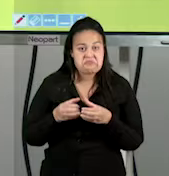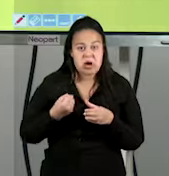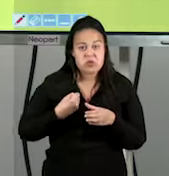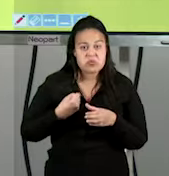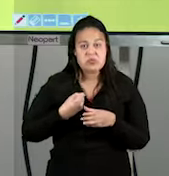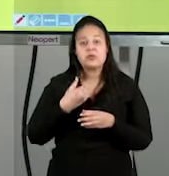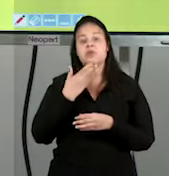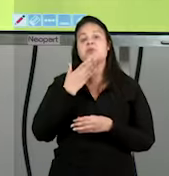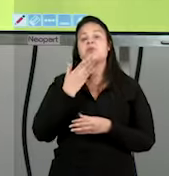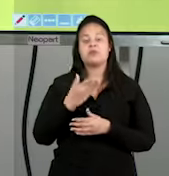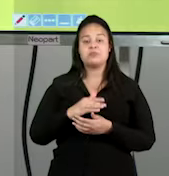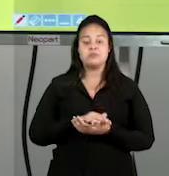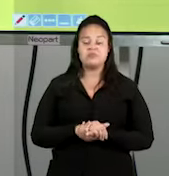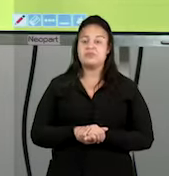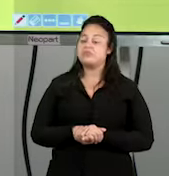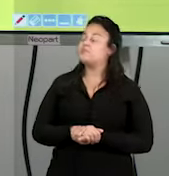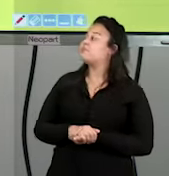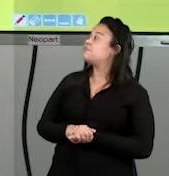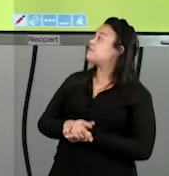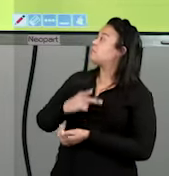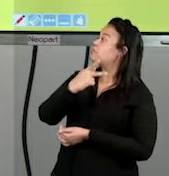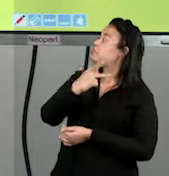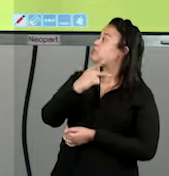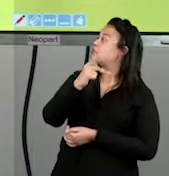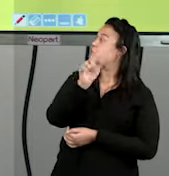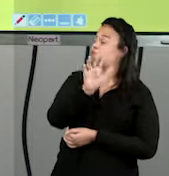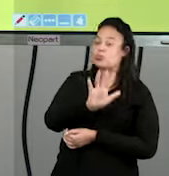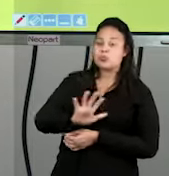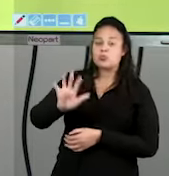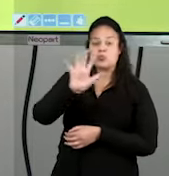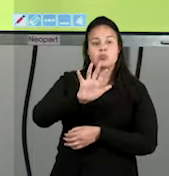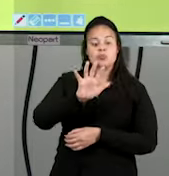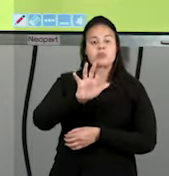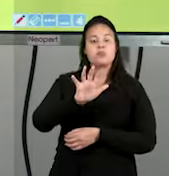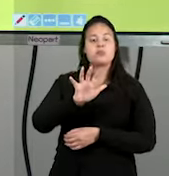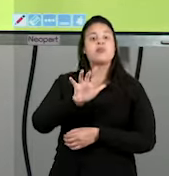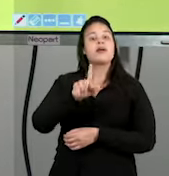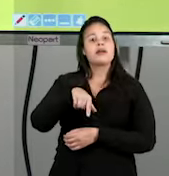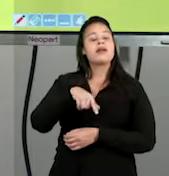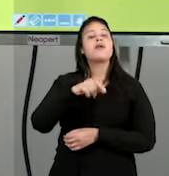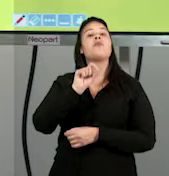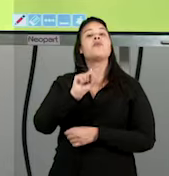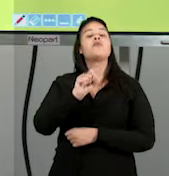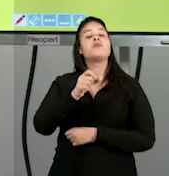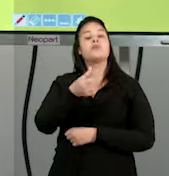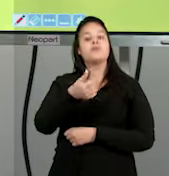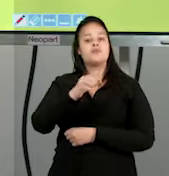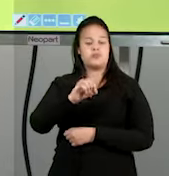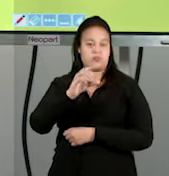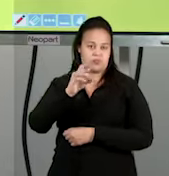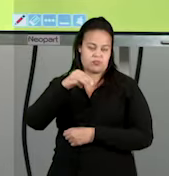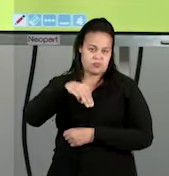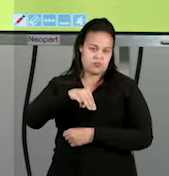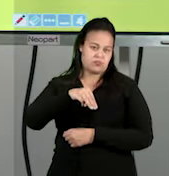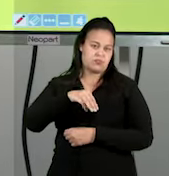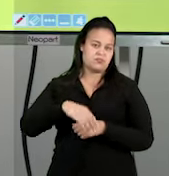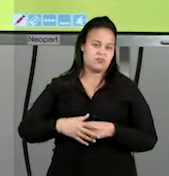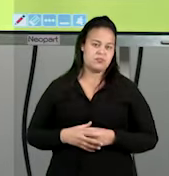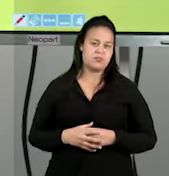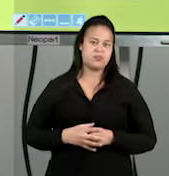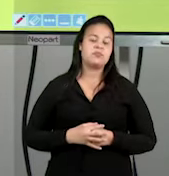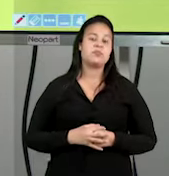o perímetro desse hexágono inscrito é 60 centímetros.